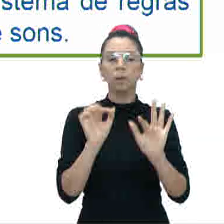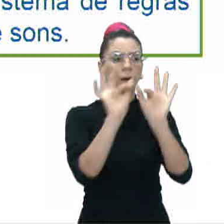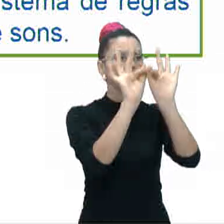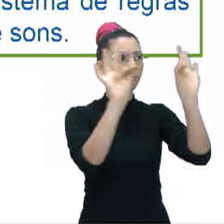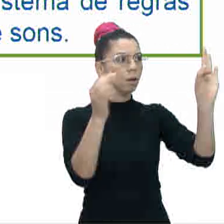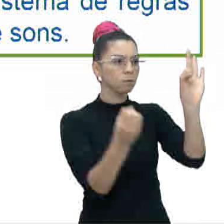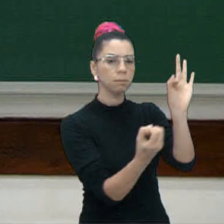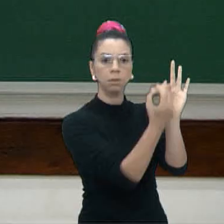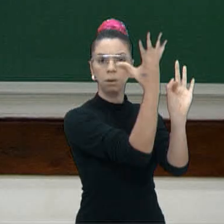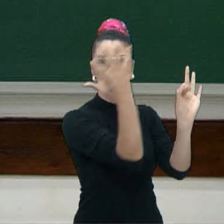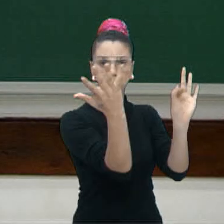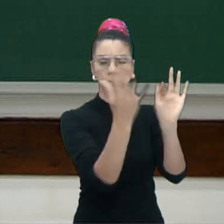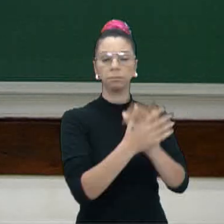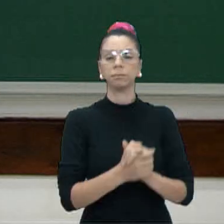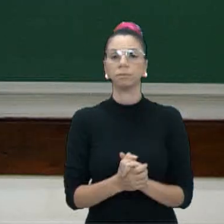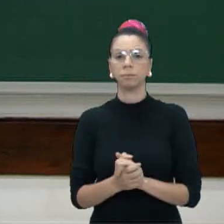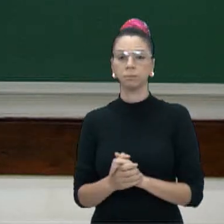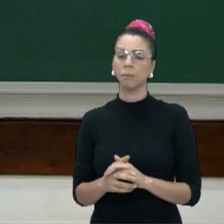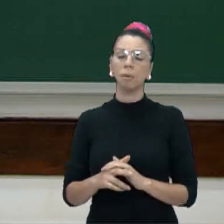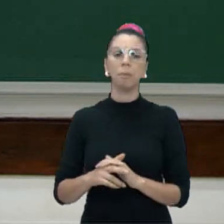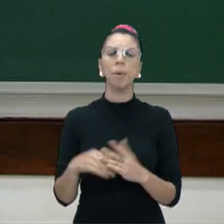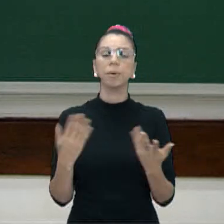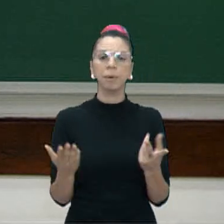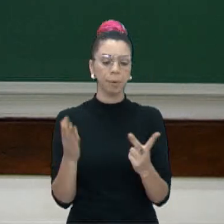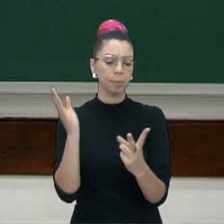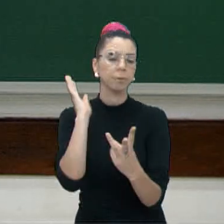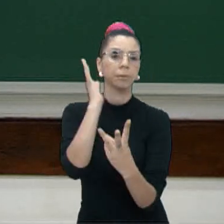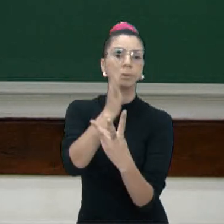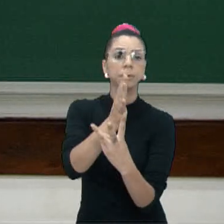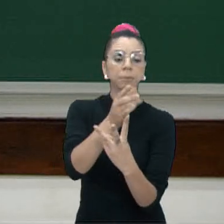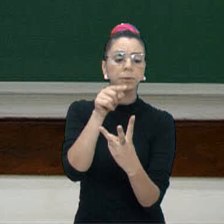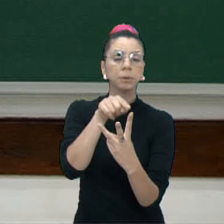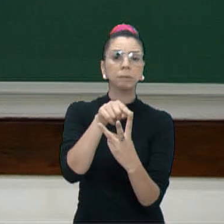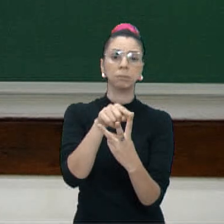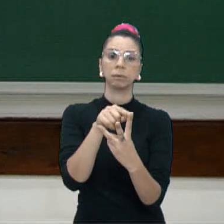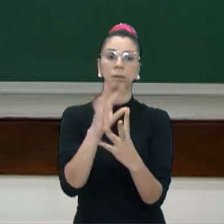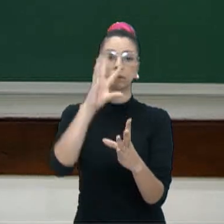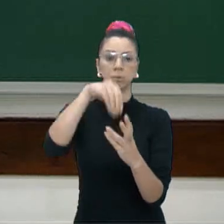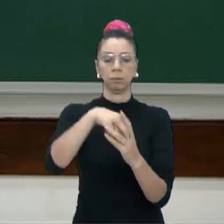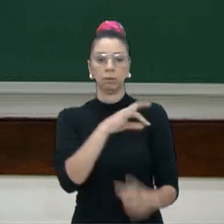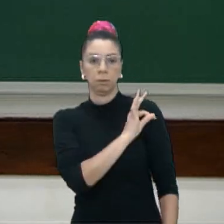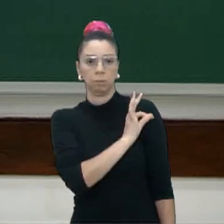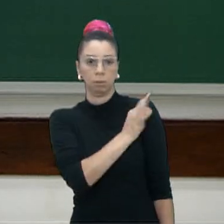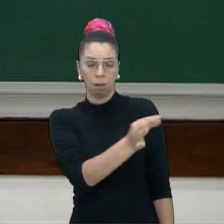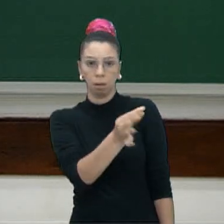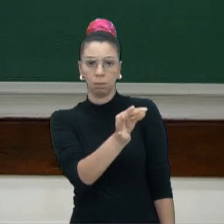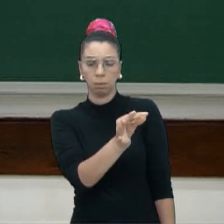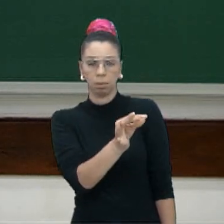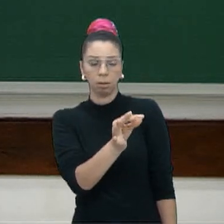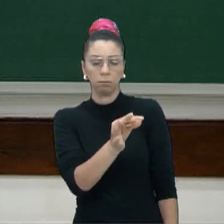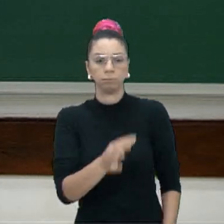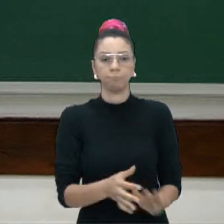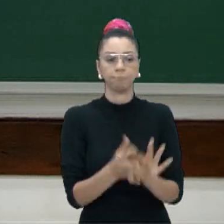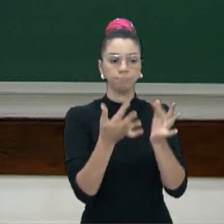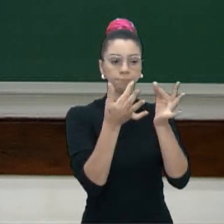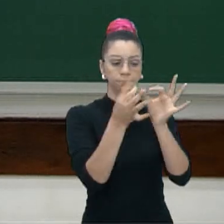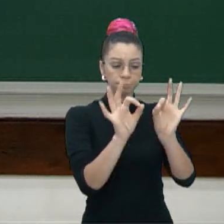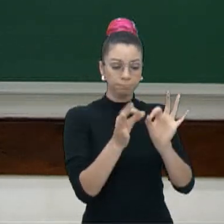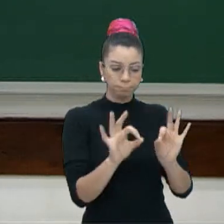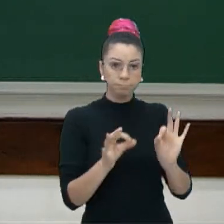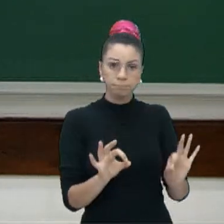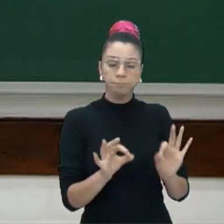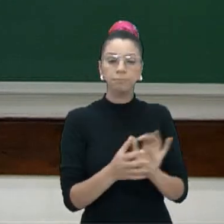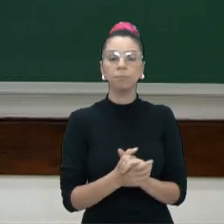frases. Ou seja, aqui estamos entrando na parte mais técnica da teoria de Chomsky, a sintaxe, que é o